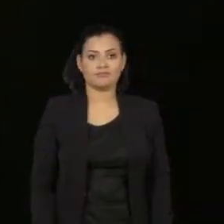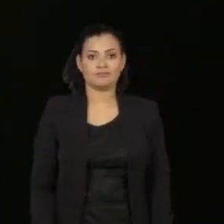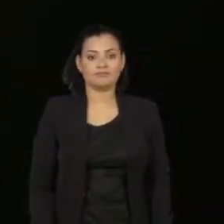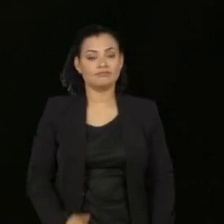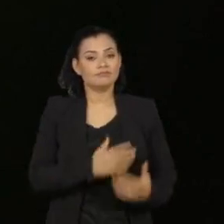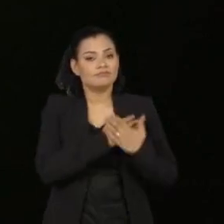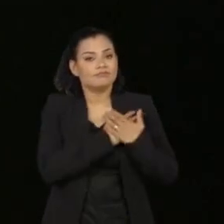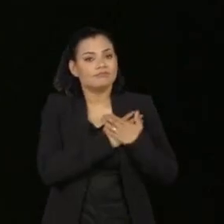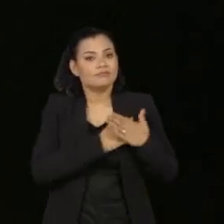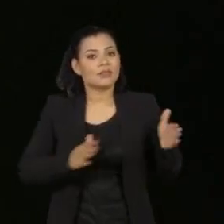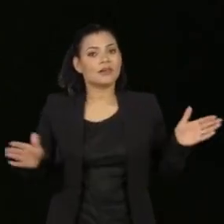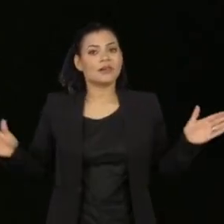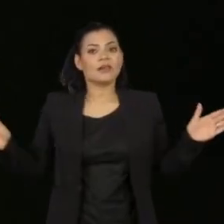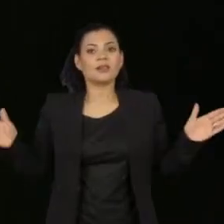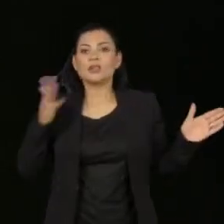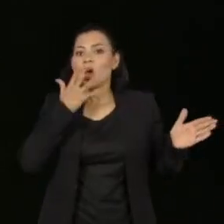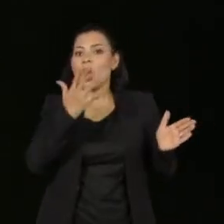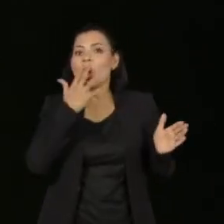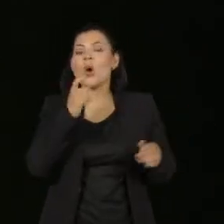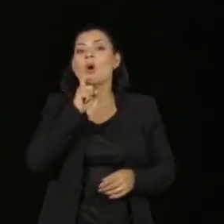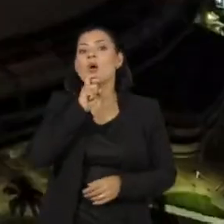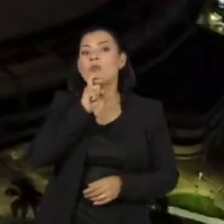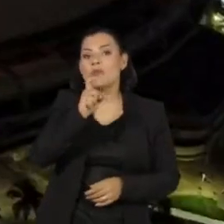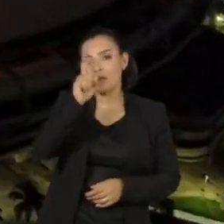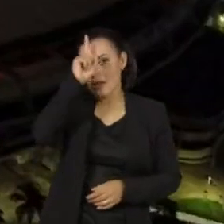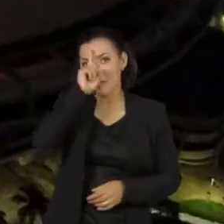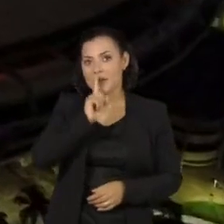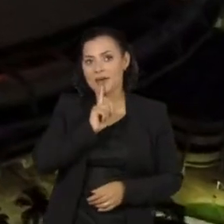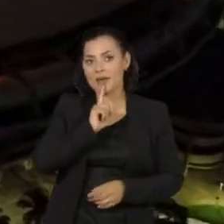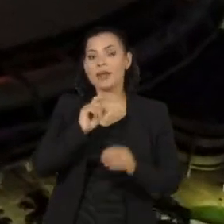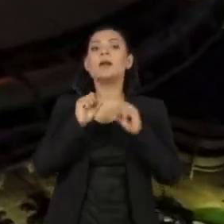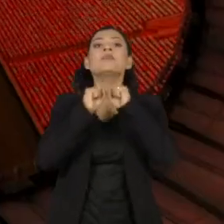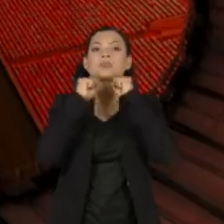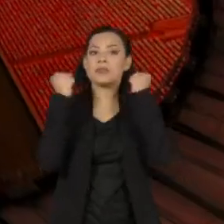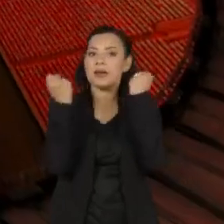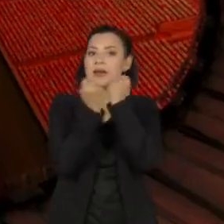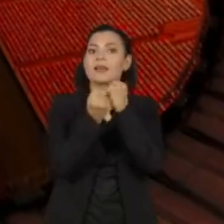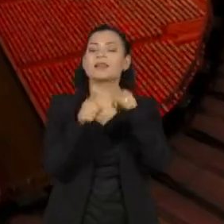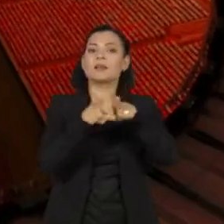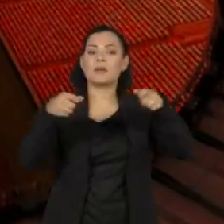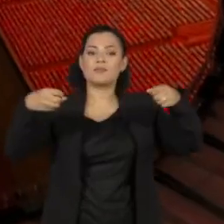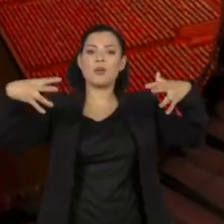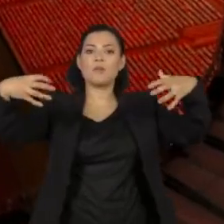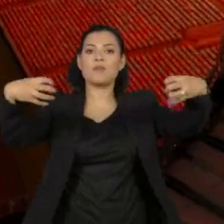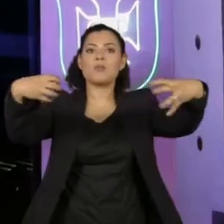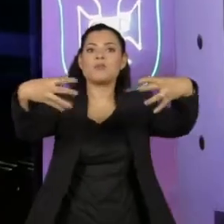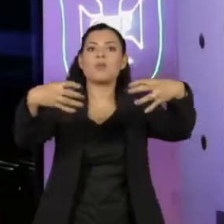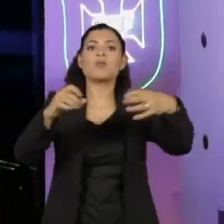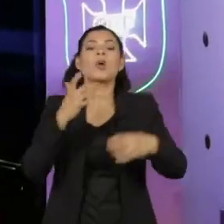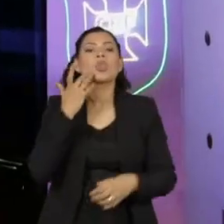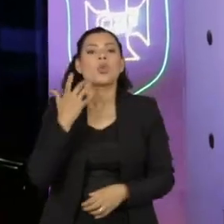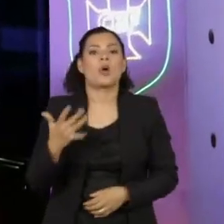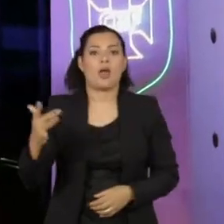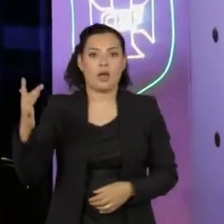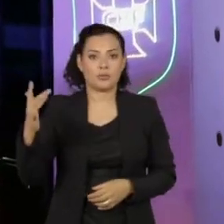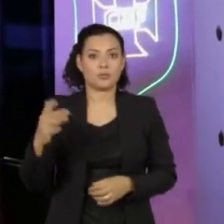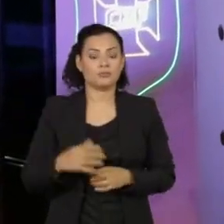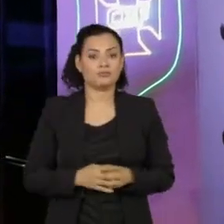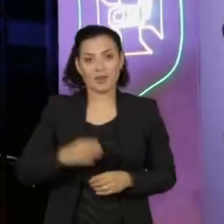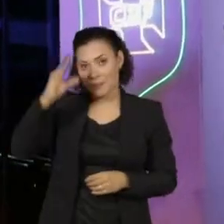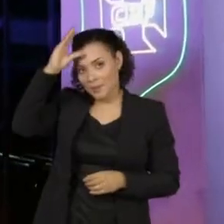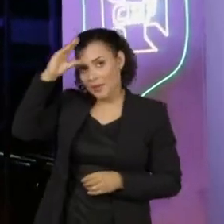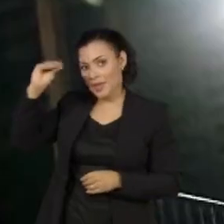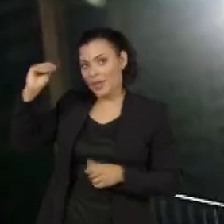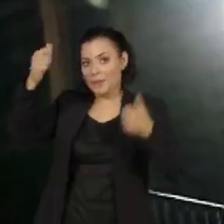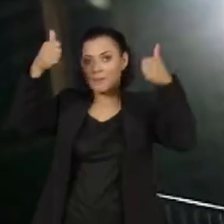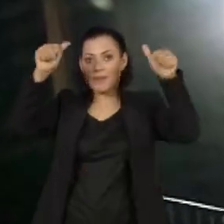O Cristo Redentor ganhou as cores verde e amarela. O estádio do Maracanã foi iluminado de dourado. A imagem de Pelé ganhou